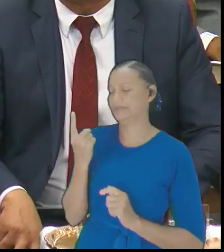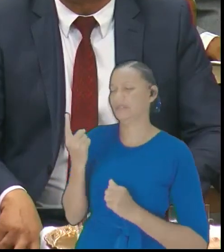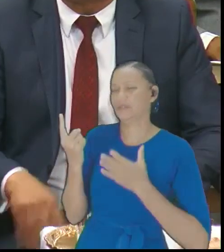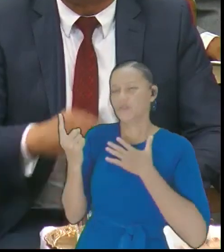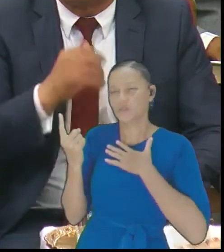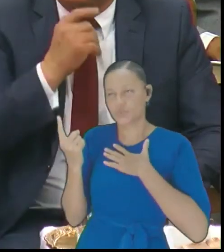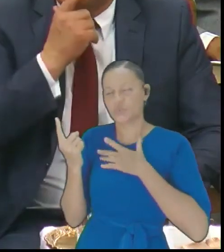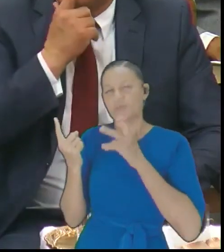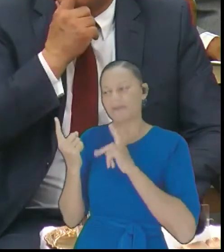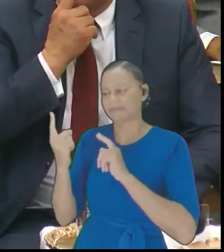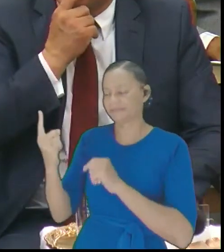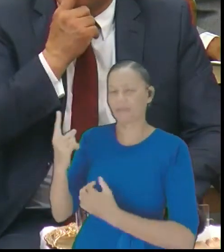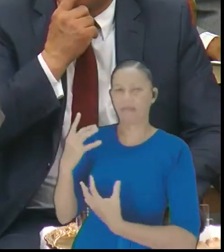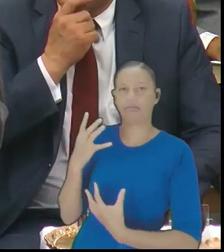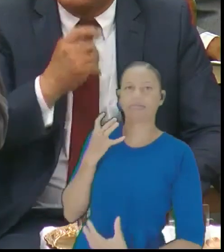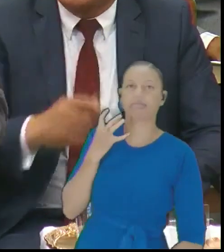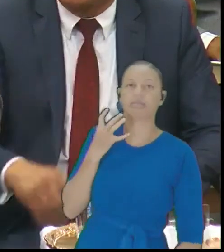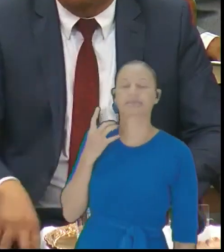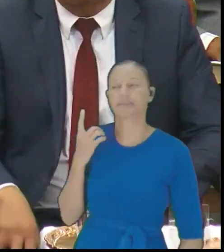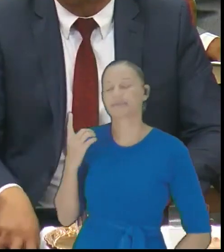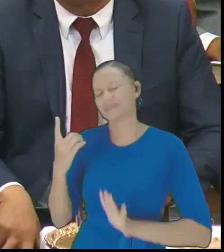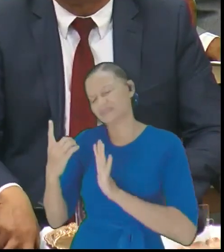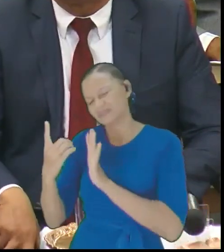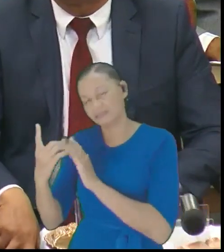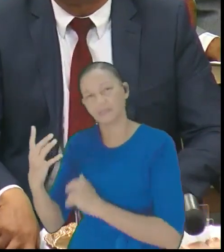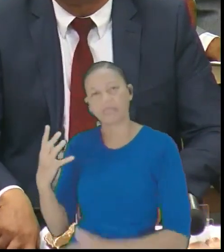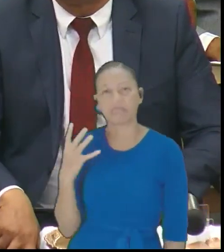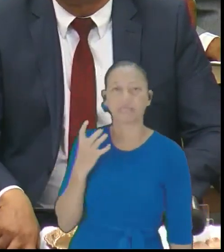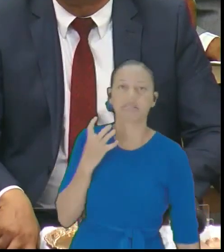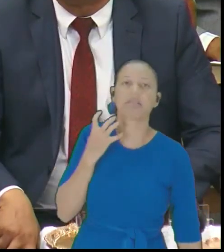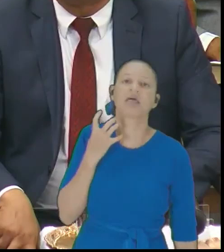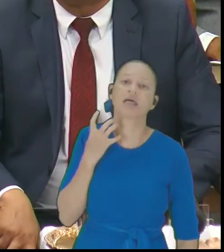sempre disposto à paz, mas tem pessoas que não querem paz.